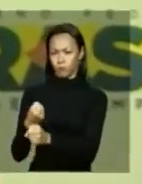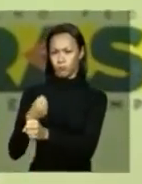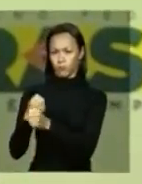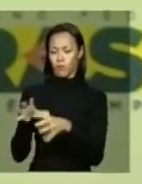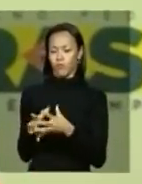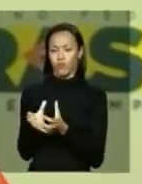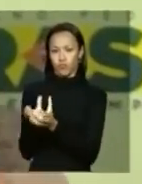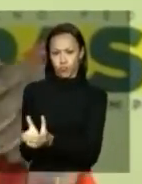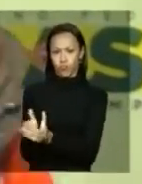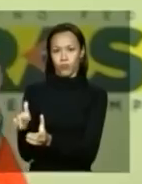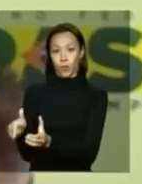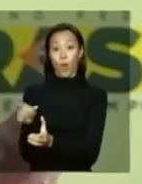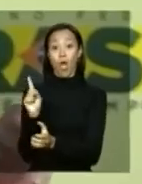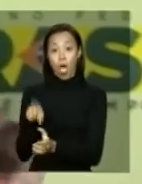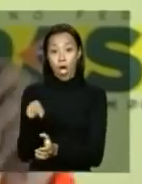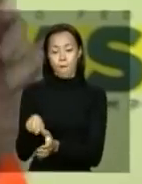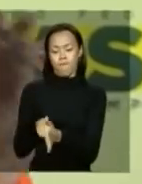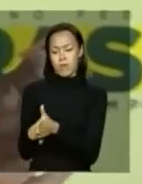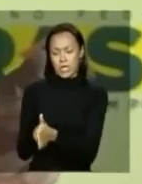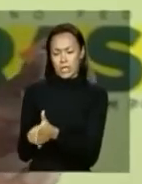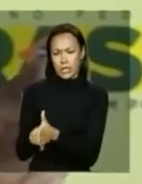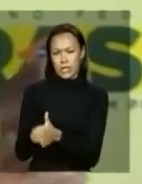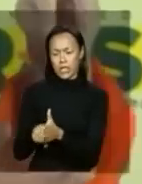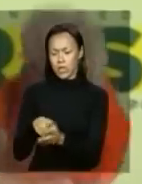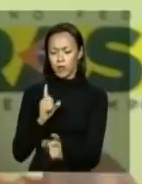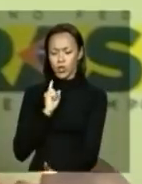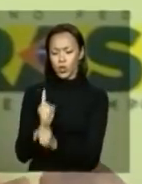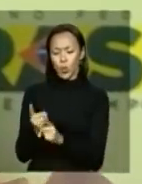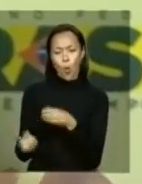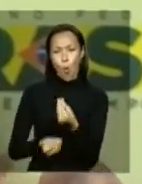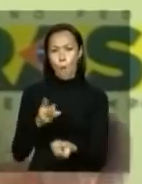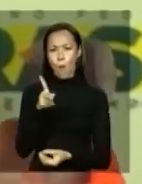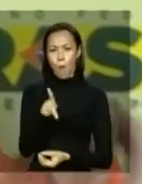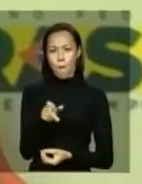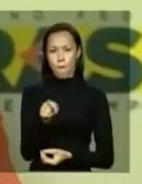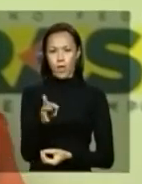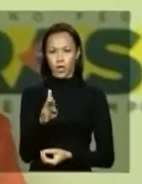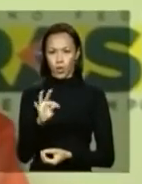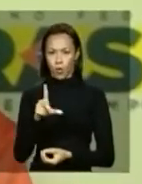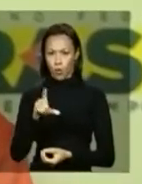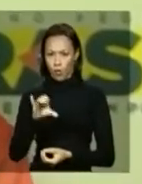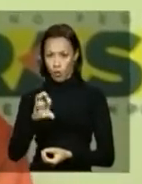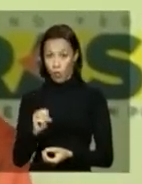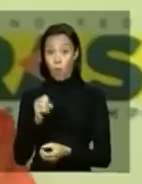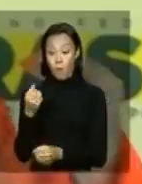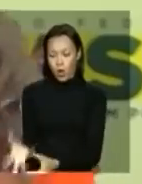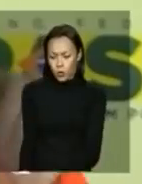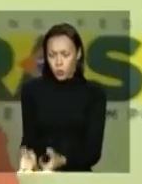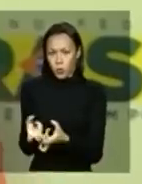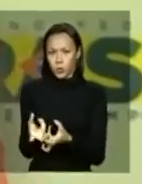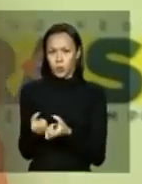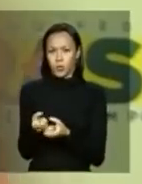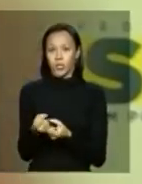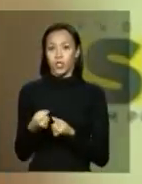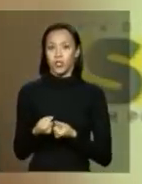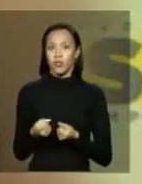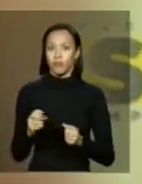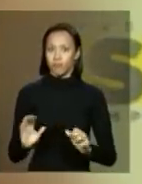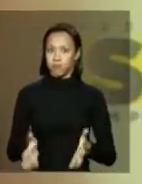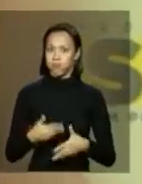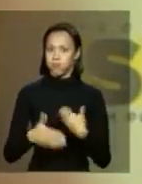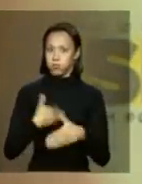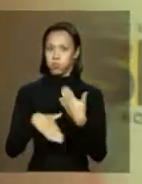é fazendo a pesquisa para descobrir o petróleo, para perfurar e para extrair o petróleo e enriquecer o